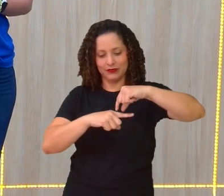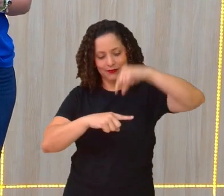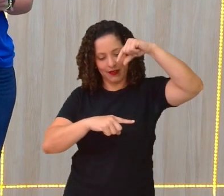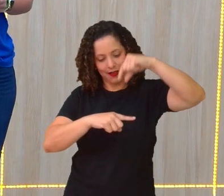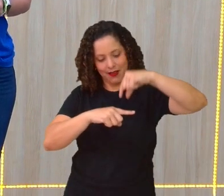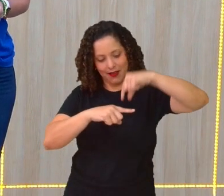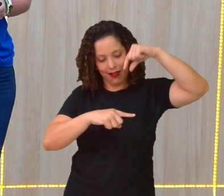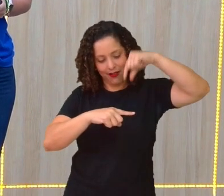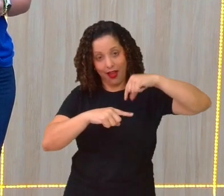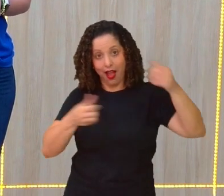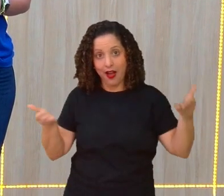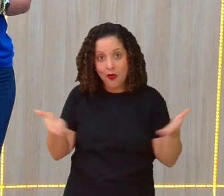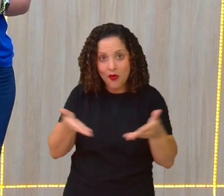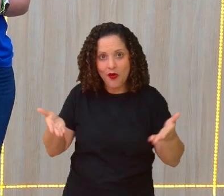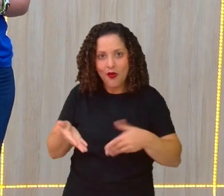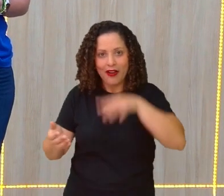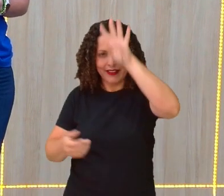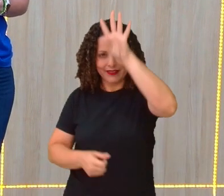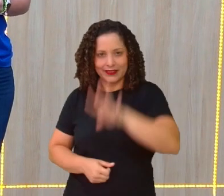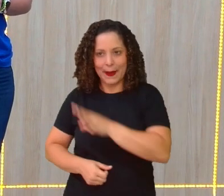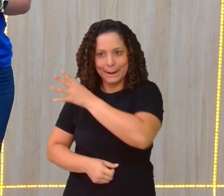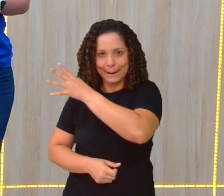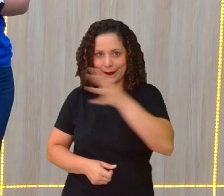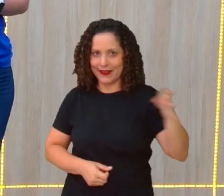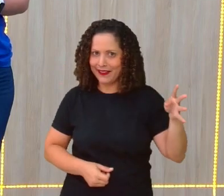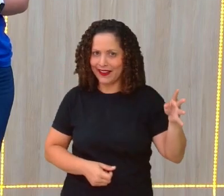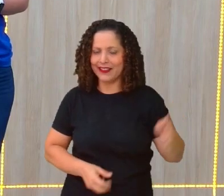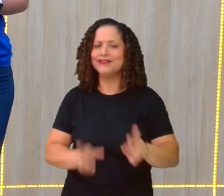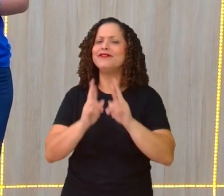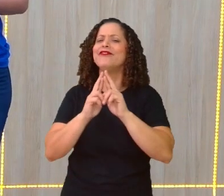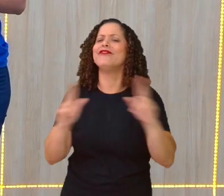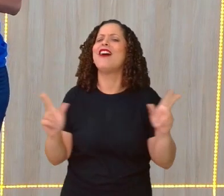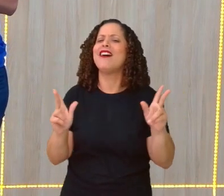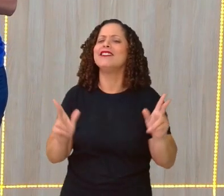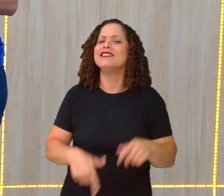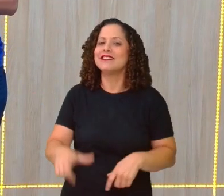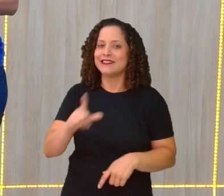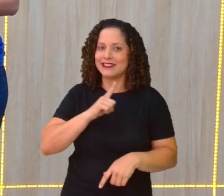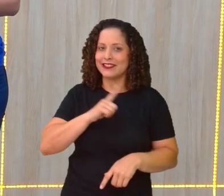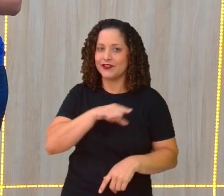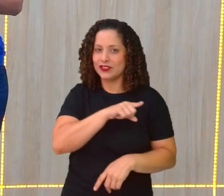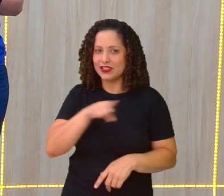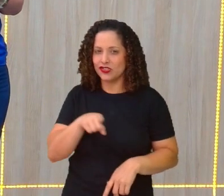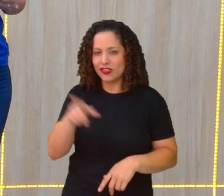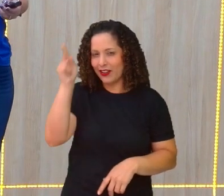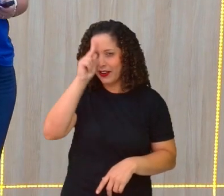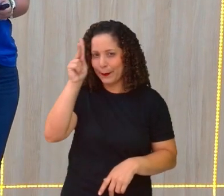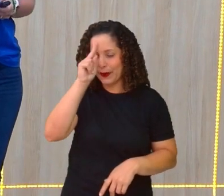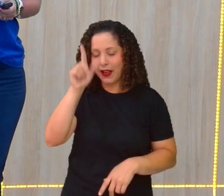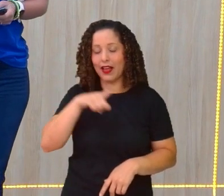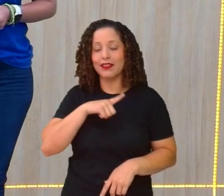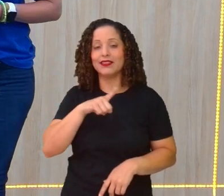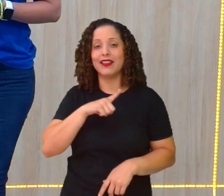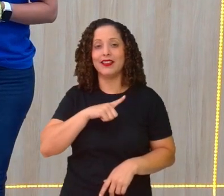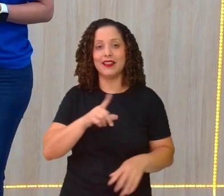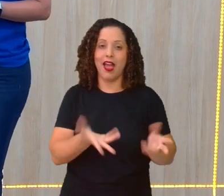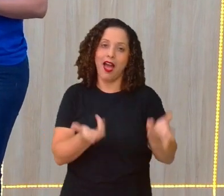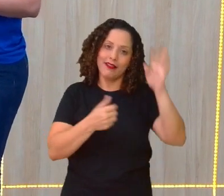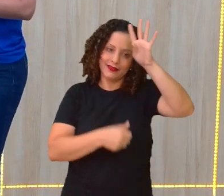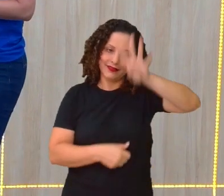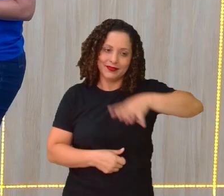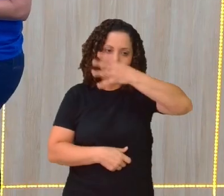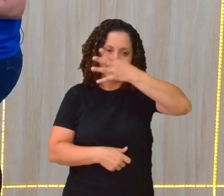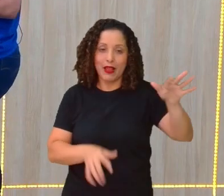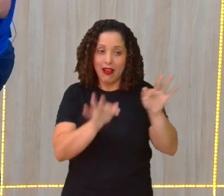para a tabela. Será que vocês lembram da diferença da tabela simples e da tabela de dupla entrada?